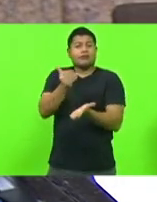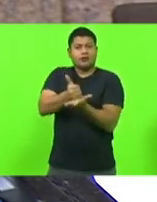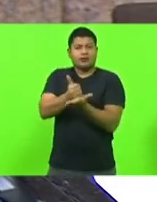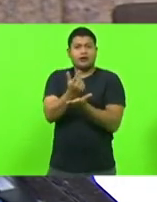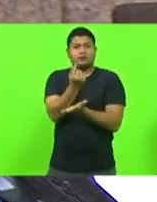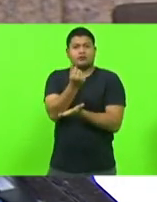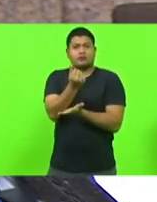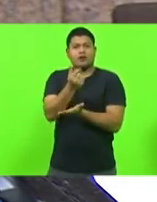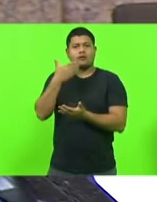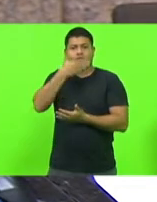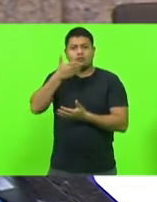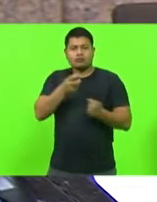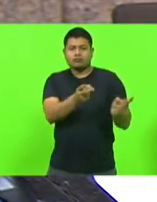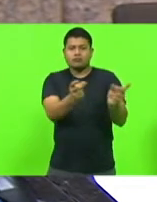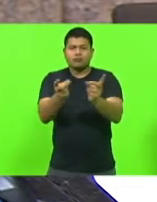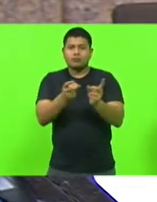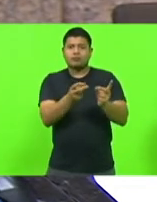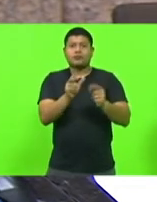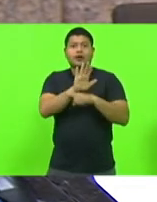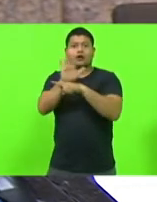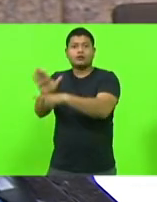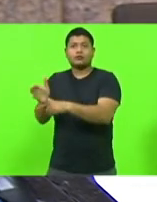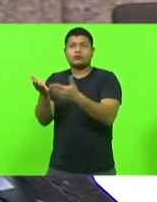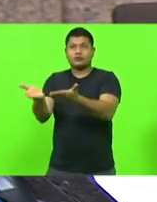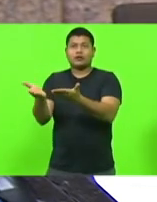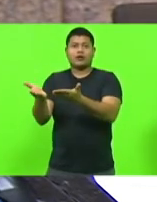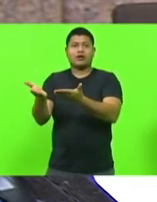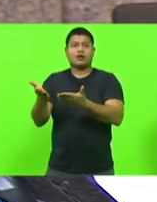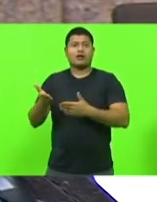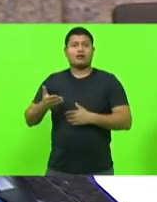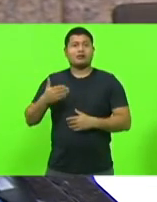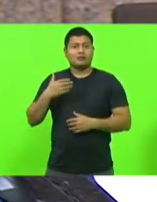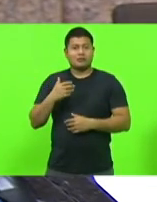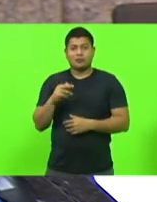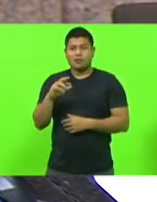ajudar o seu irmão em casa.